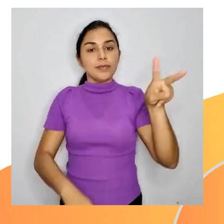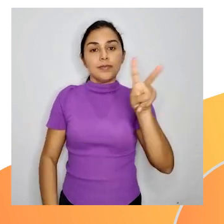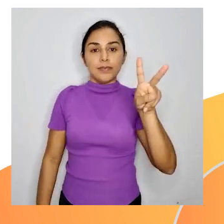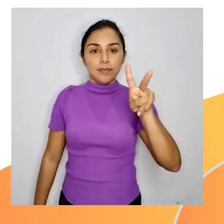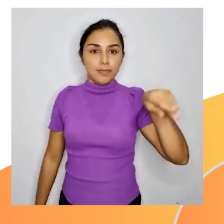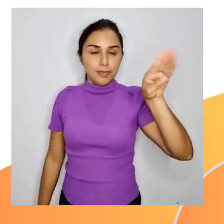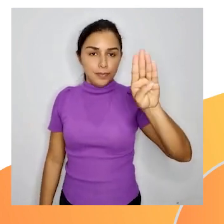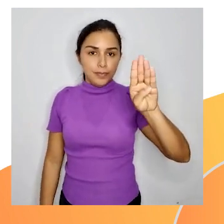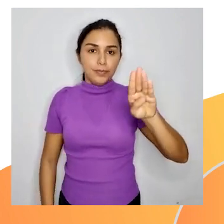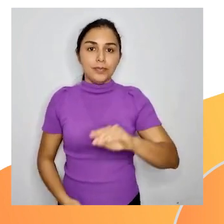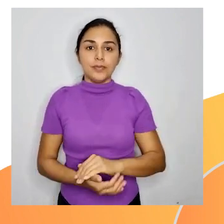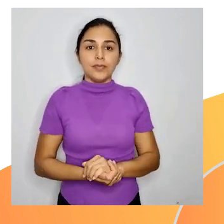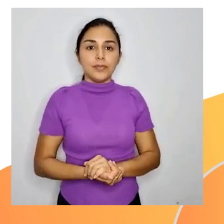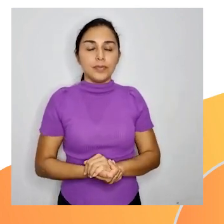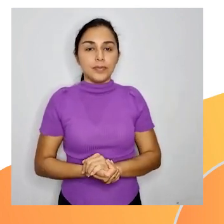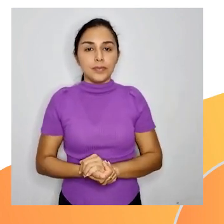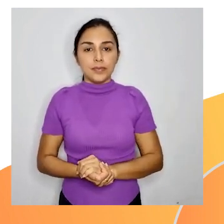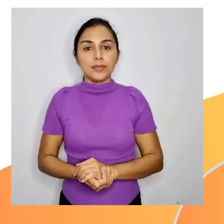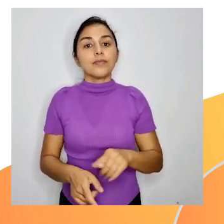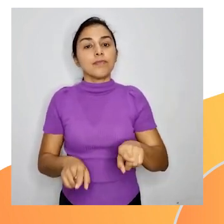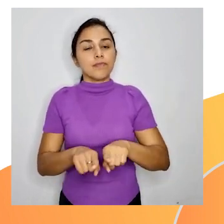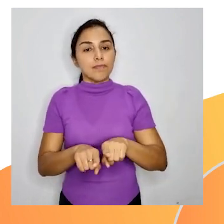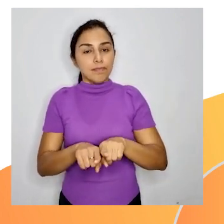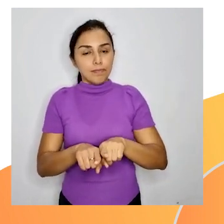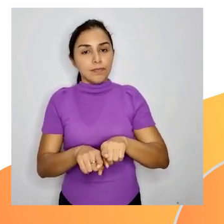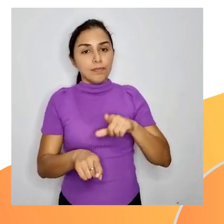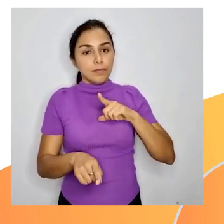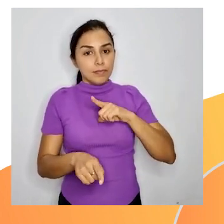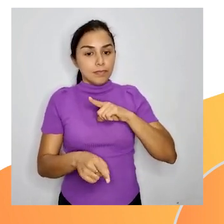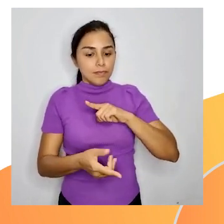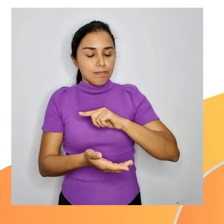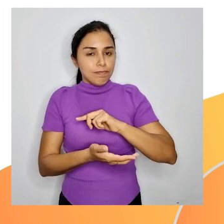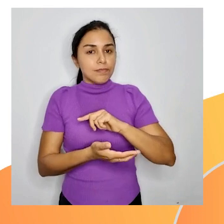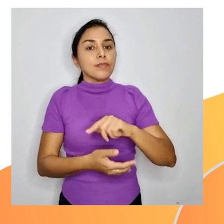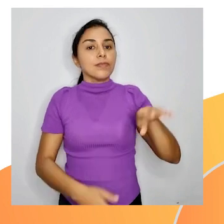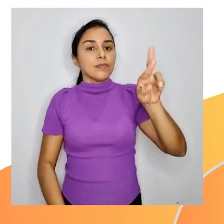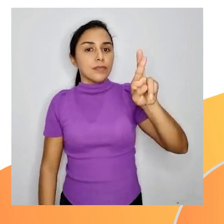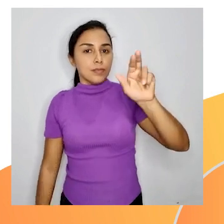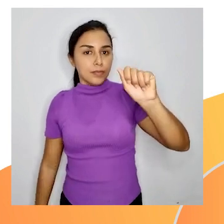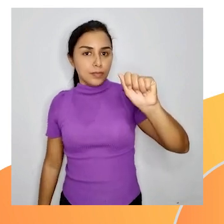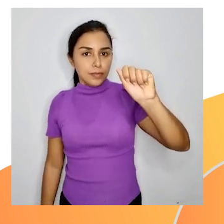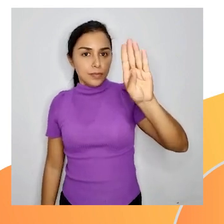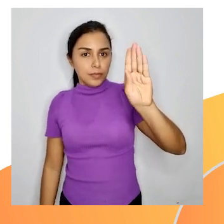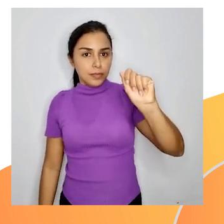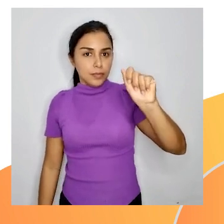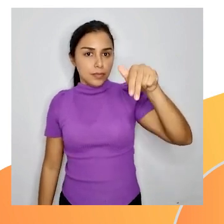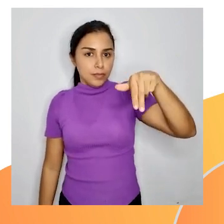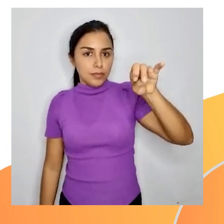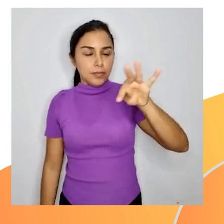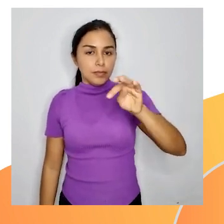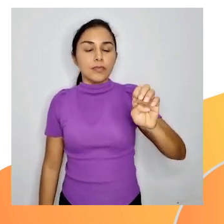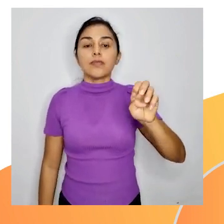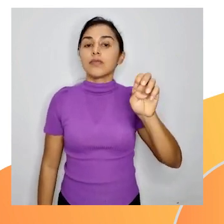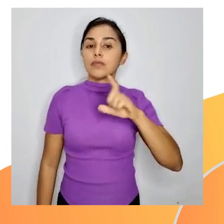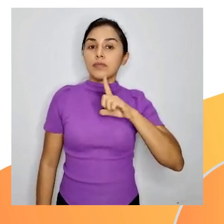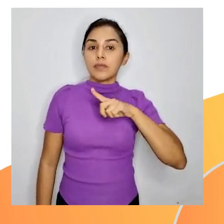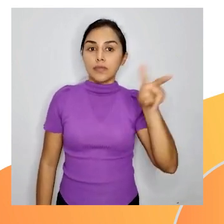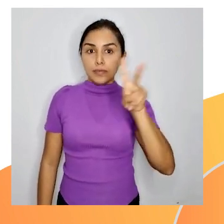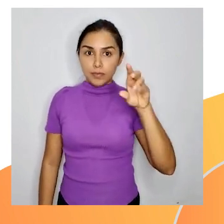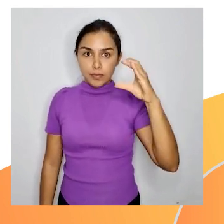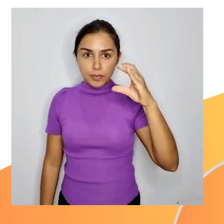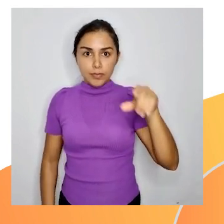nervoso, muito importante. Rabanete também é um tubérculo, fonte de vitamina C e do complexo B.